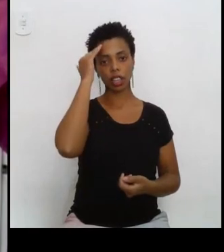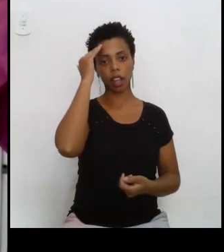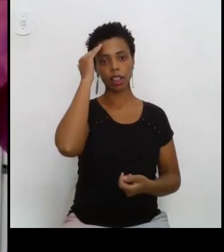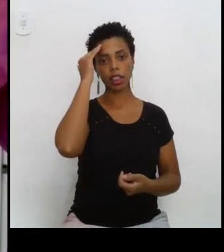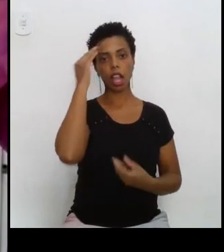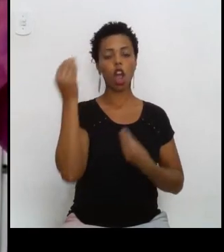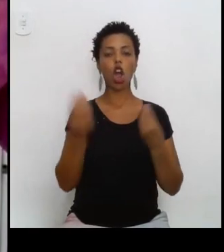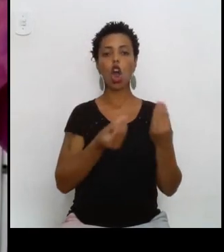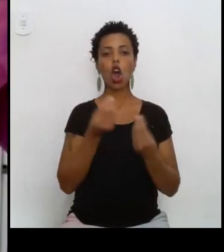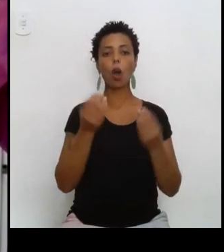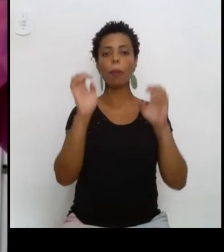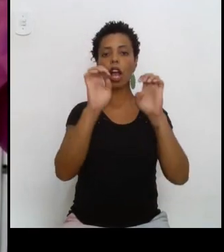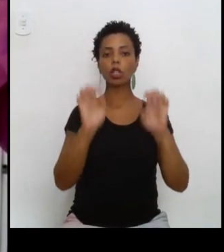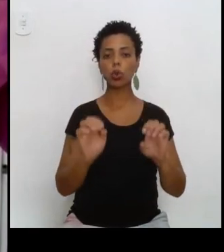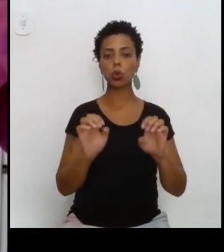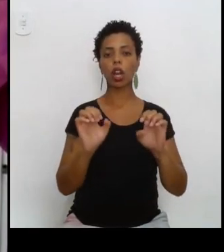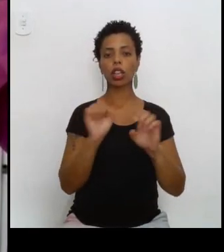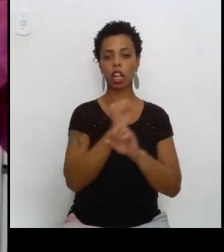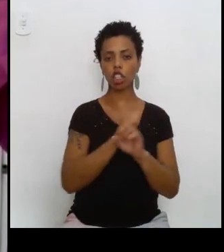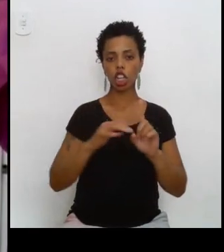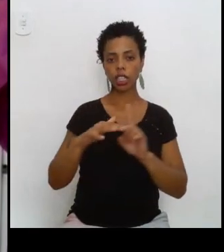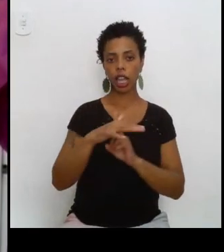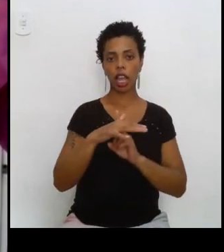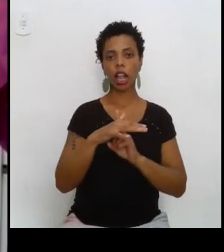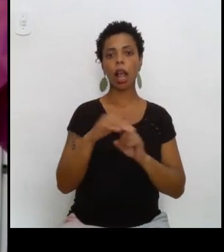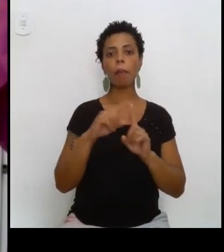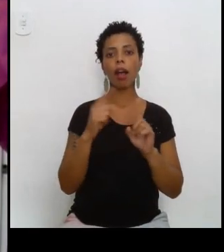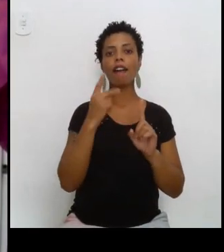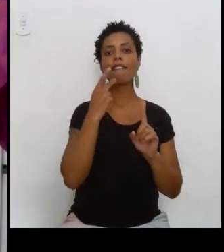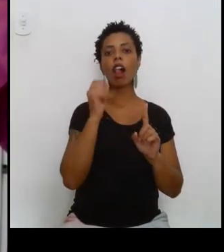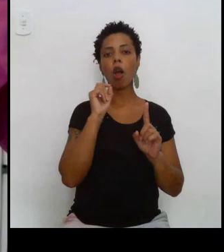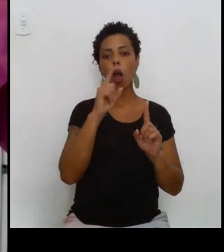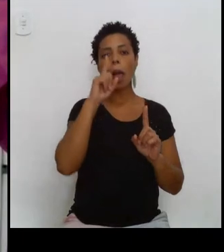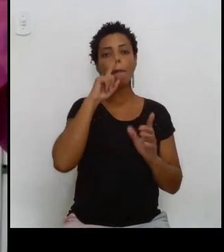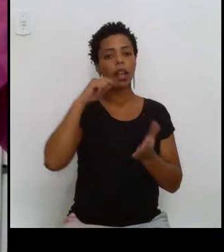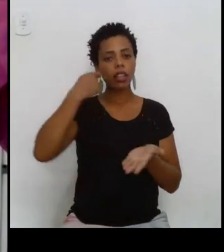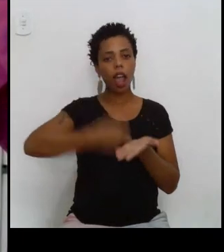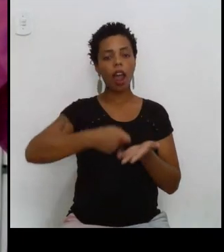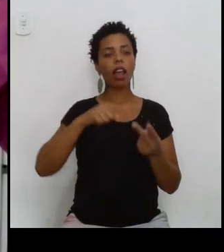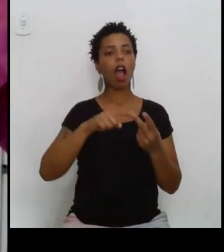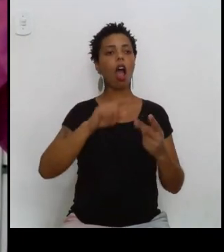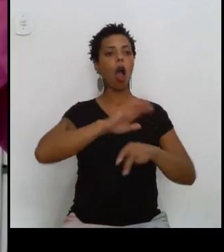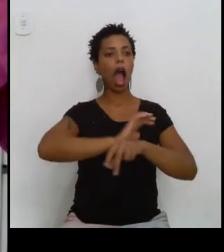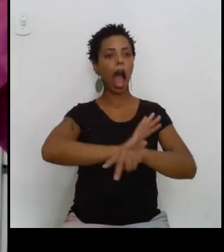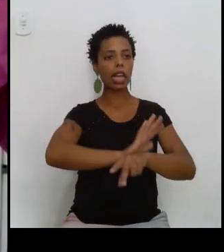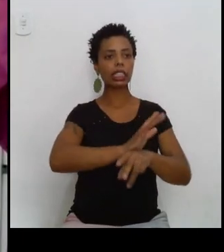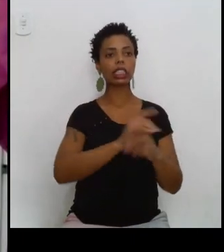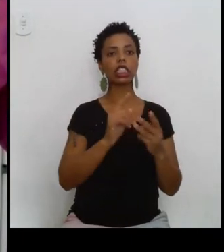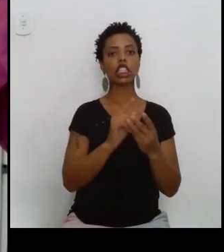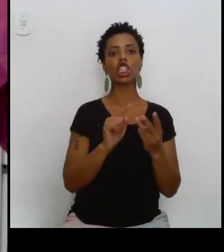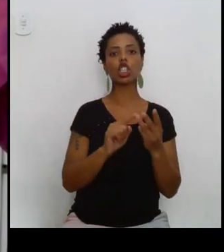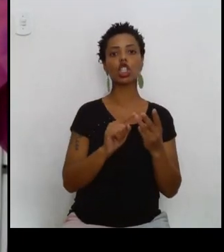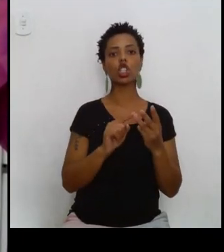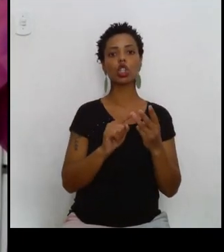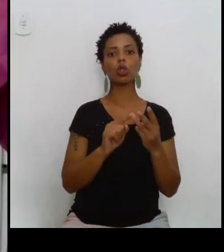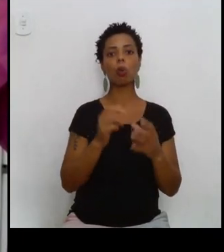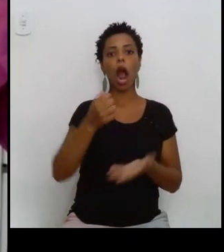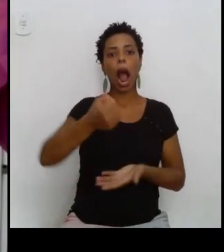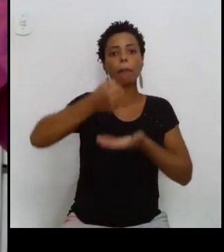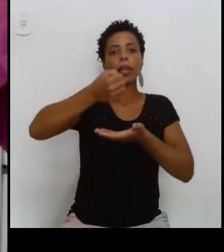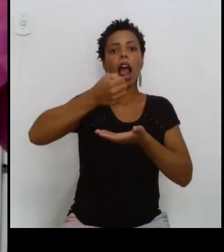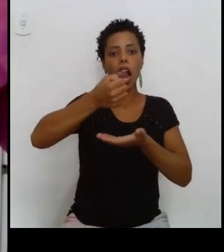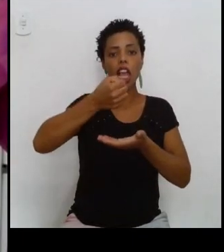sociedade colocando os Marcos do patriarcal do racismo do capitalismo tem isso tudo vai aí